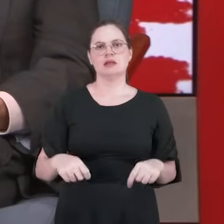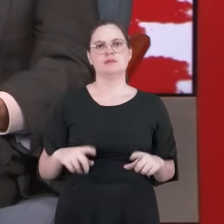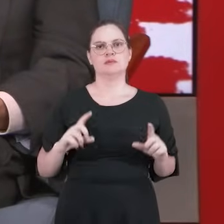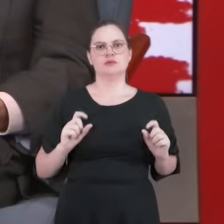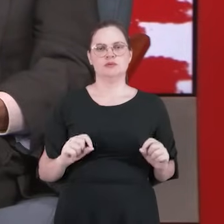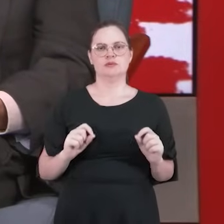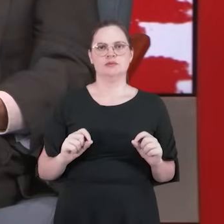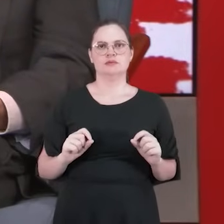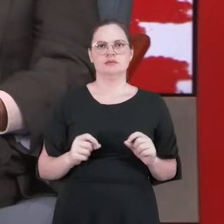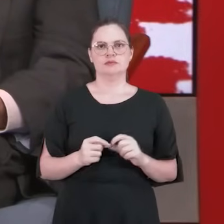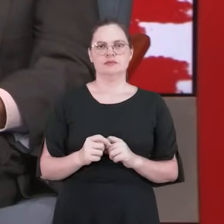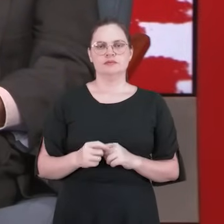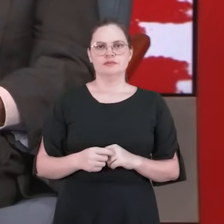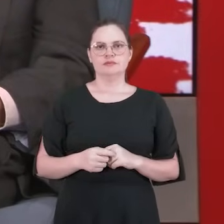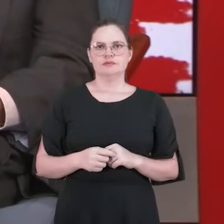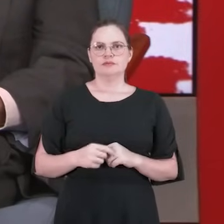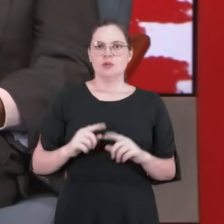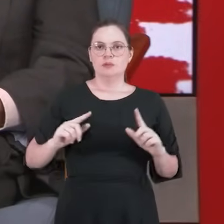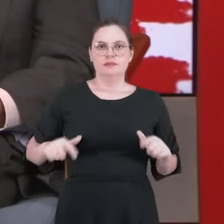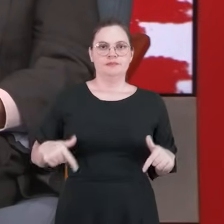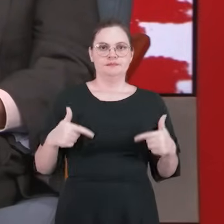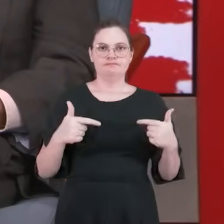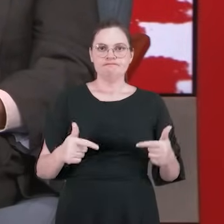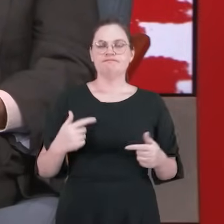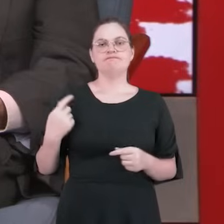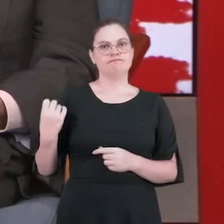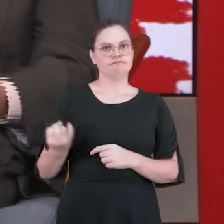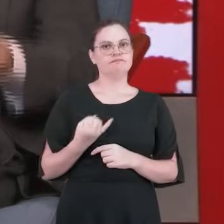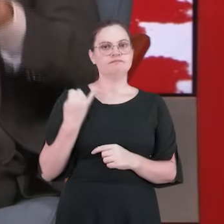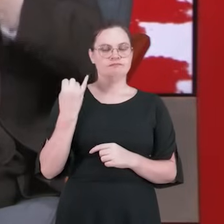ação muito importante.